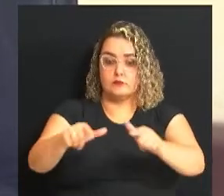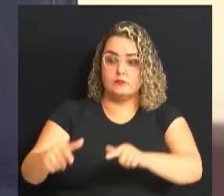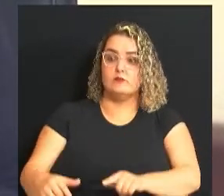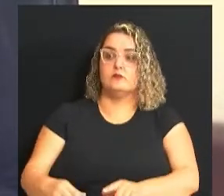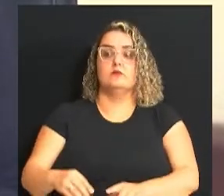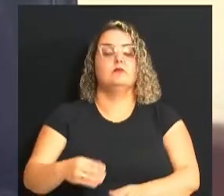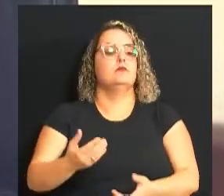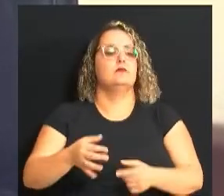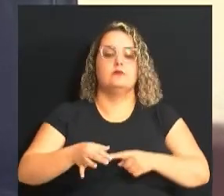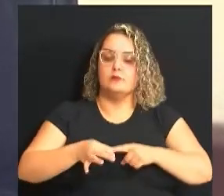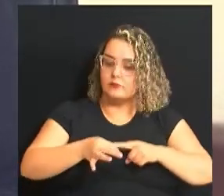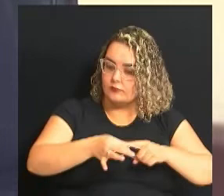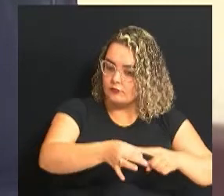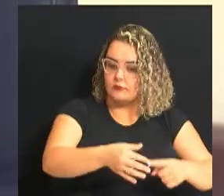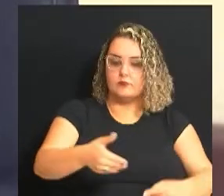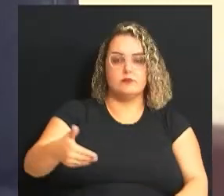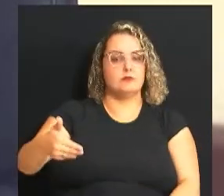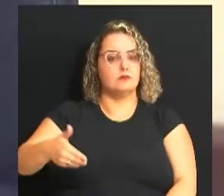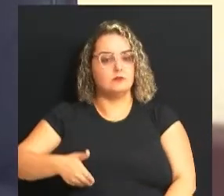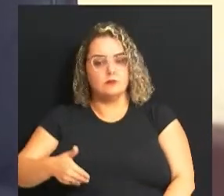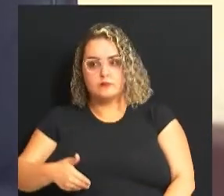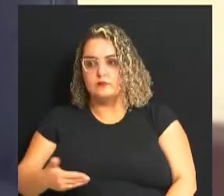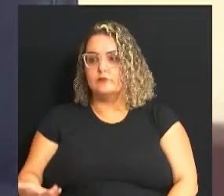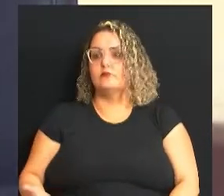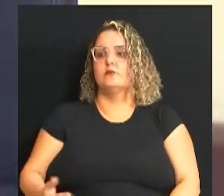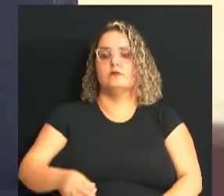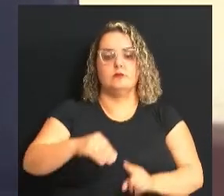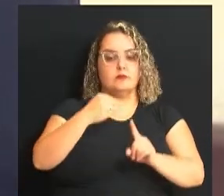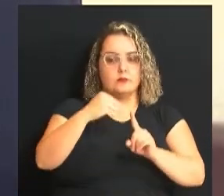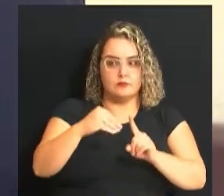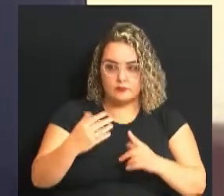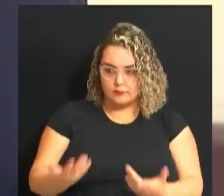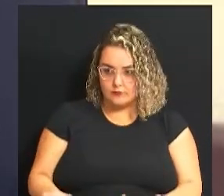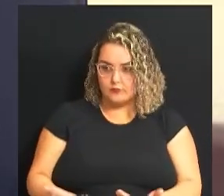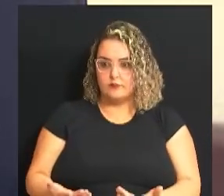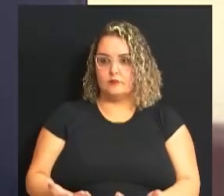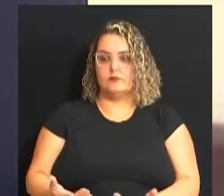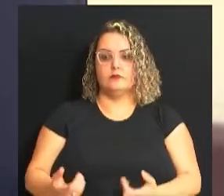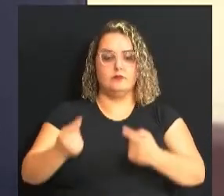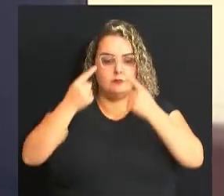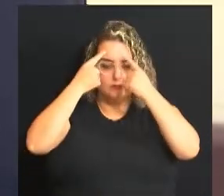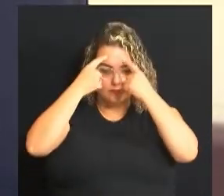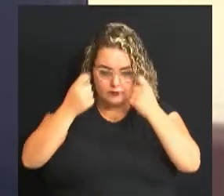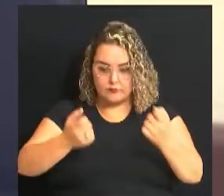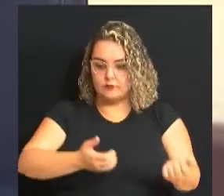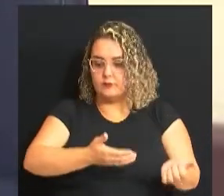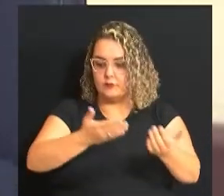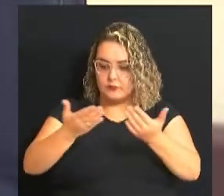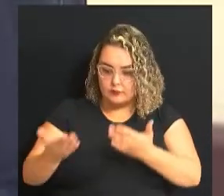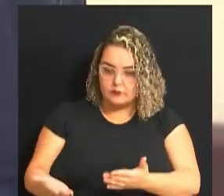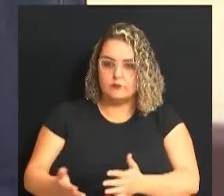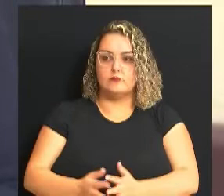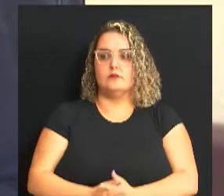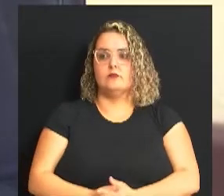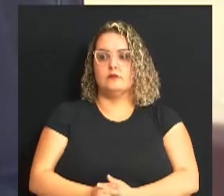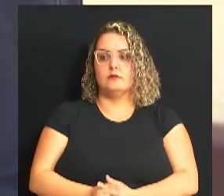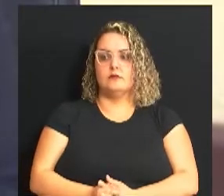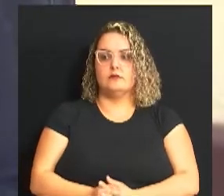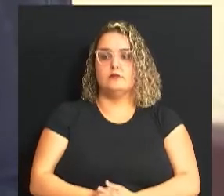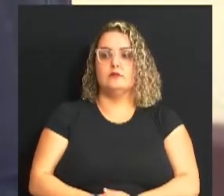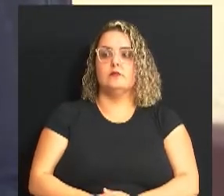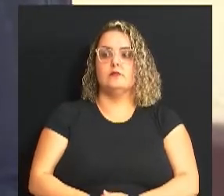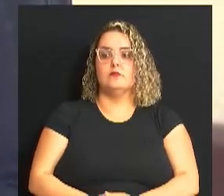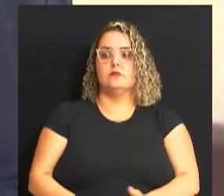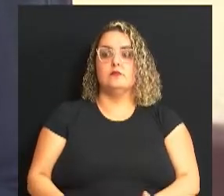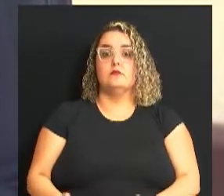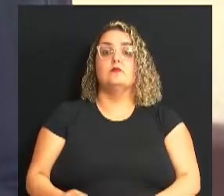miséria e onde tem miséria, vulnerabilidade, a violência se apresenta, né? E as violações de direitos